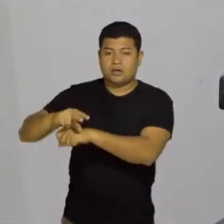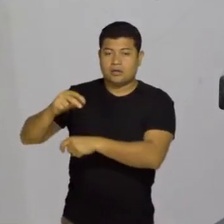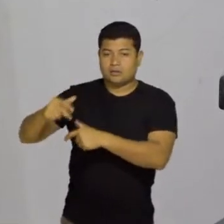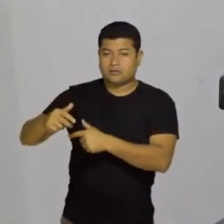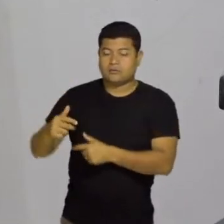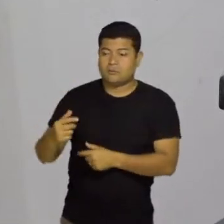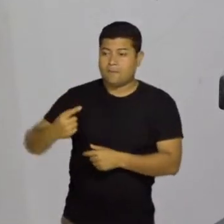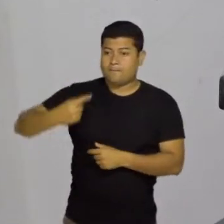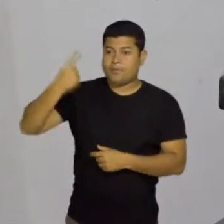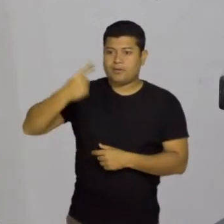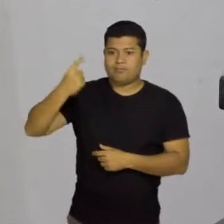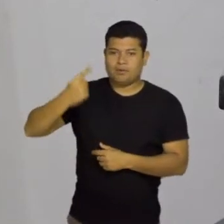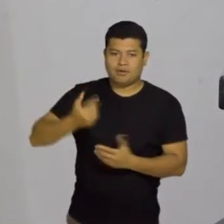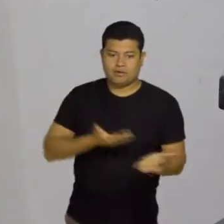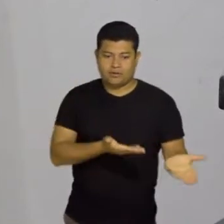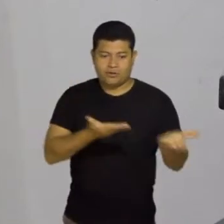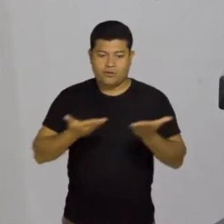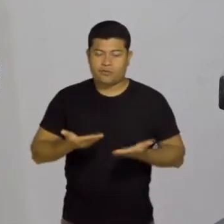jovem